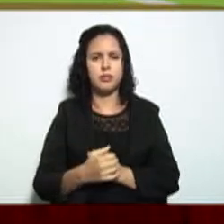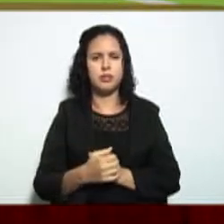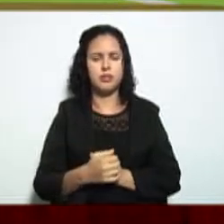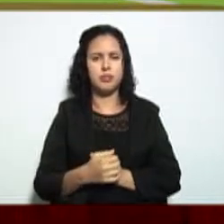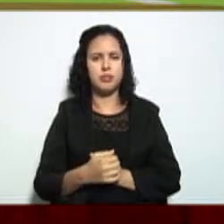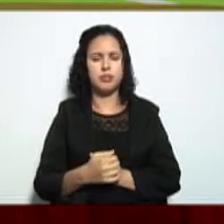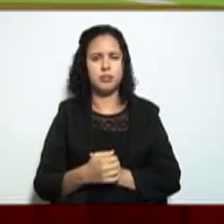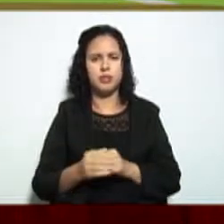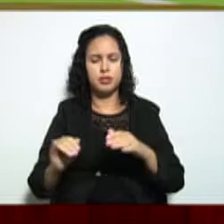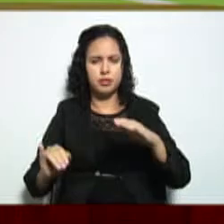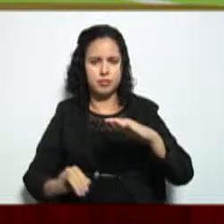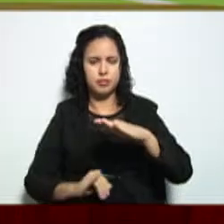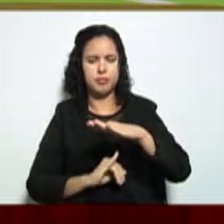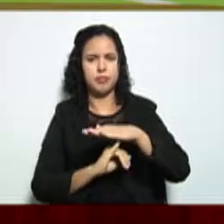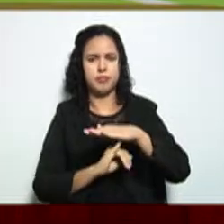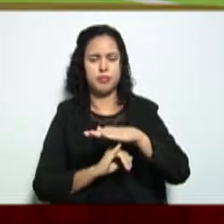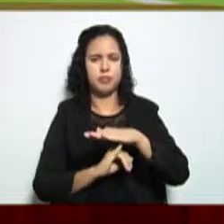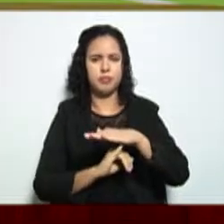instituição